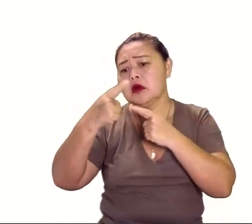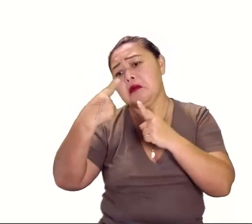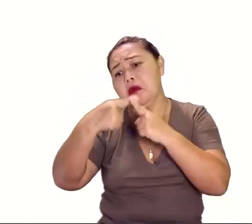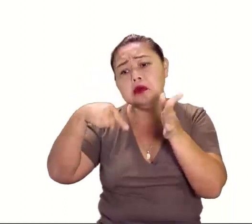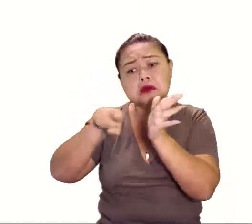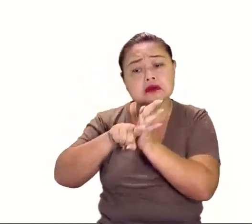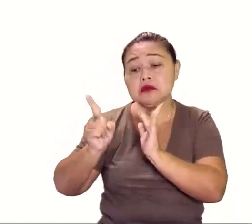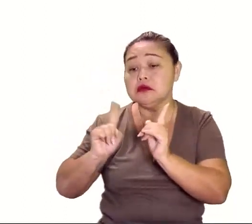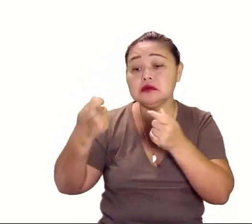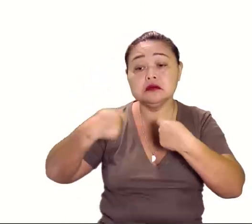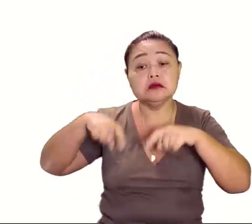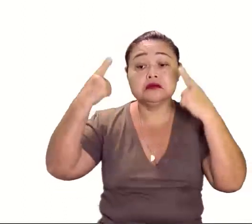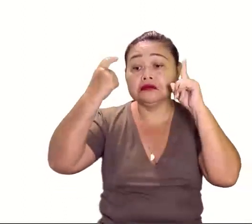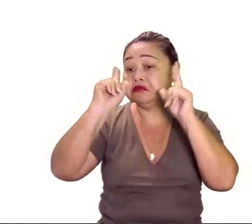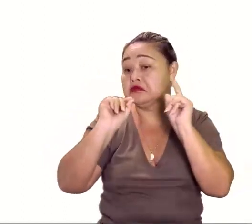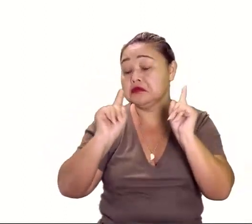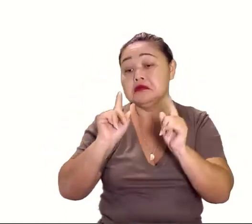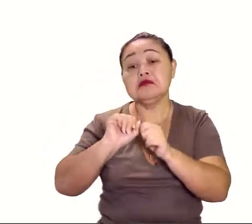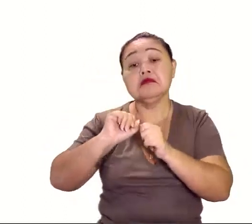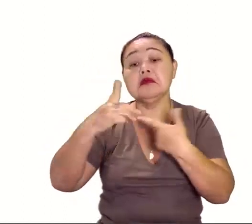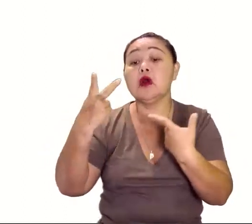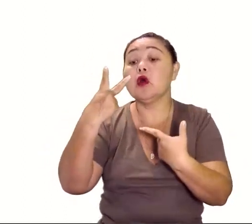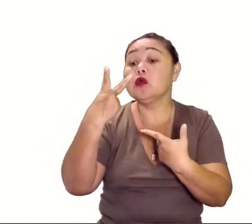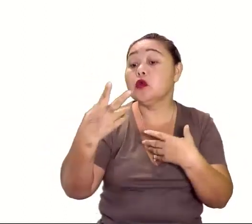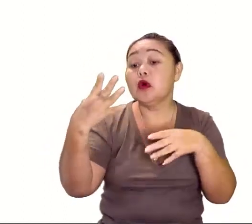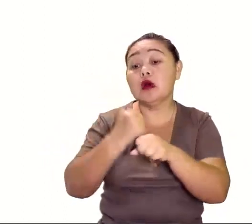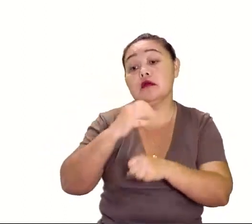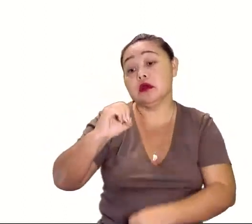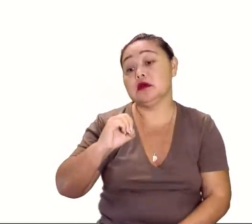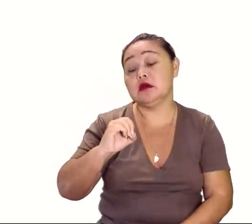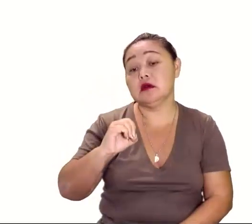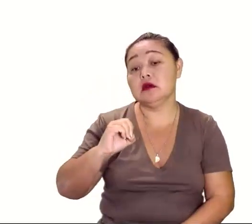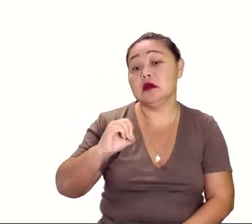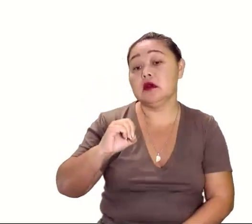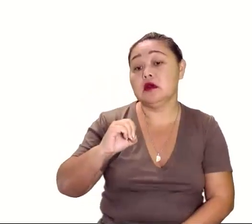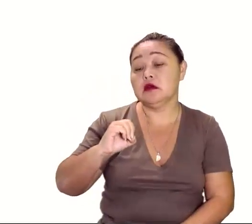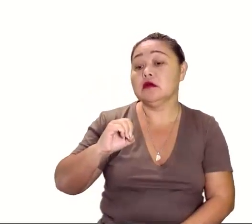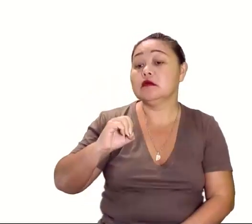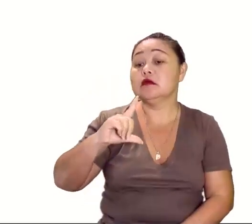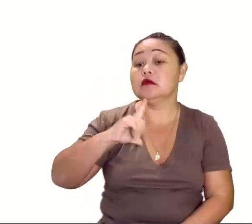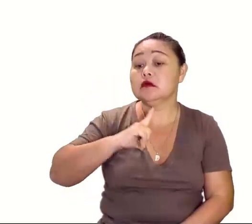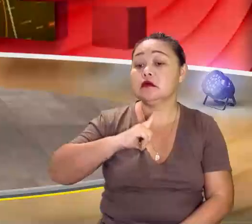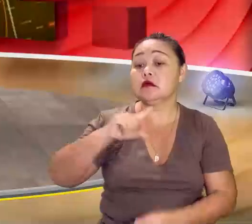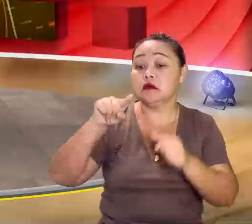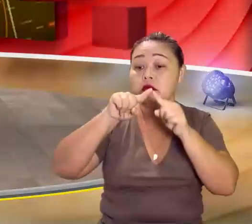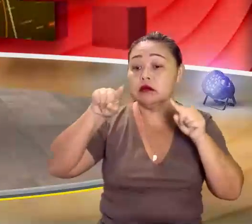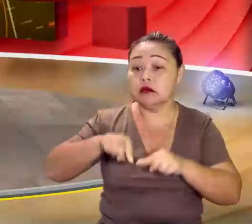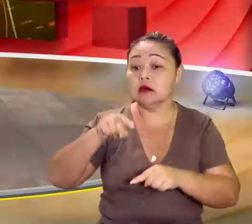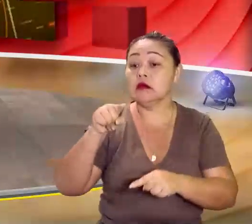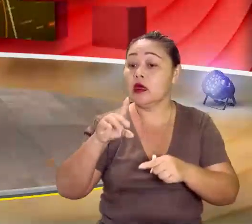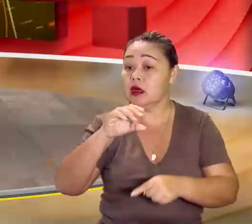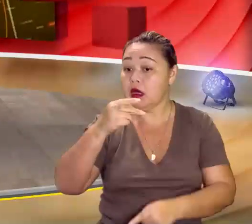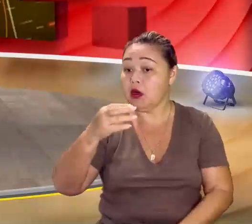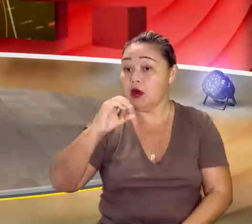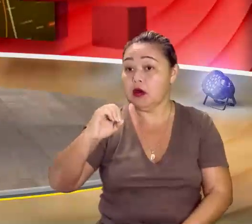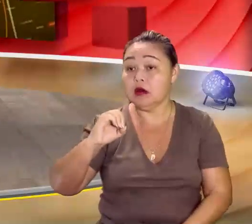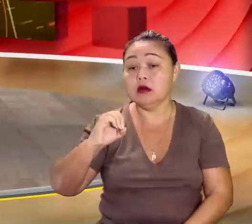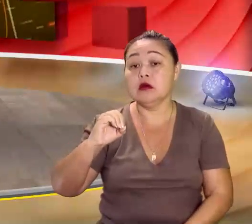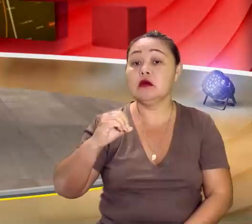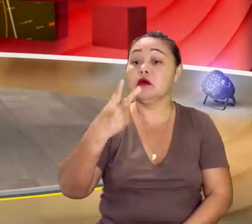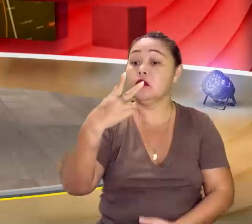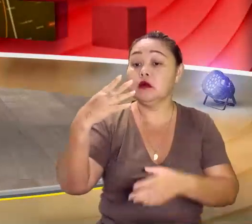do negativo? Não, porque 2 mais 0. Quer ver? Vamos conversar aqui rapidinho, olha só. Quando eu tenho delta igual a 0, o que acontece?